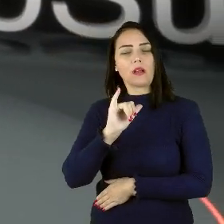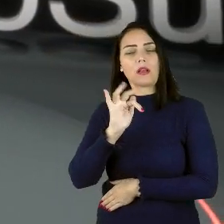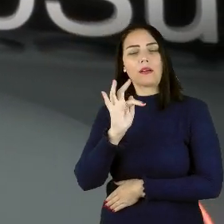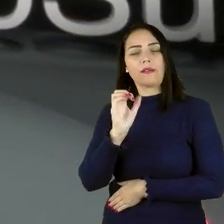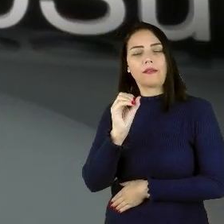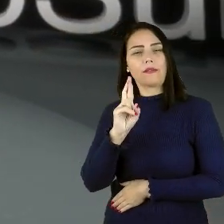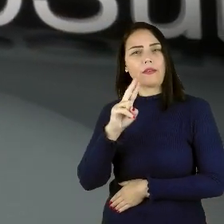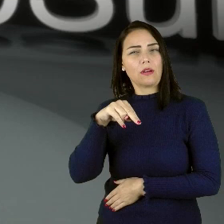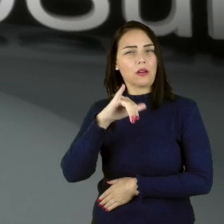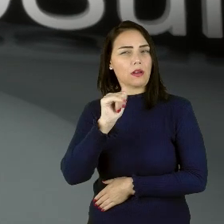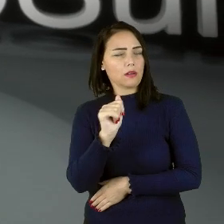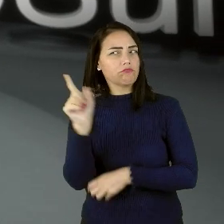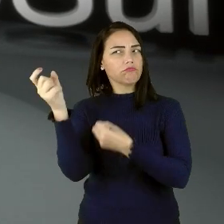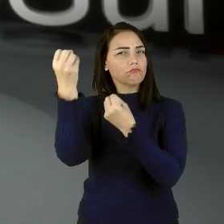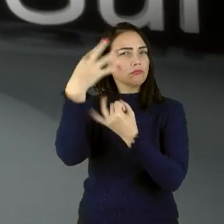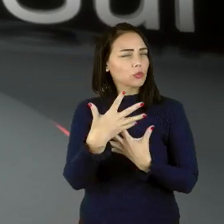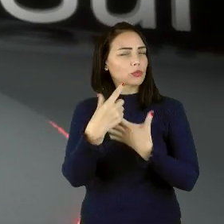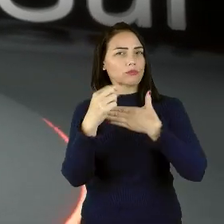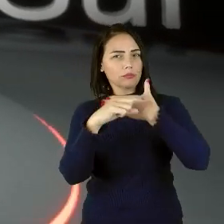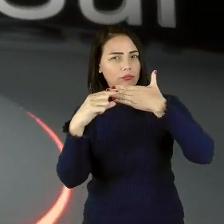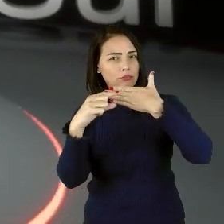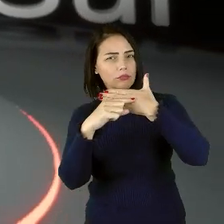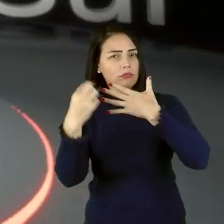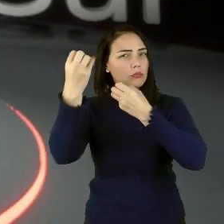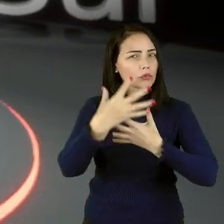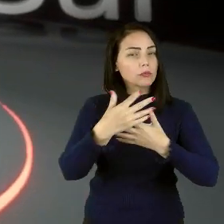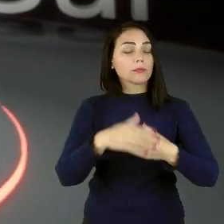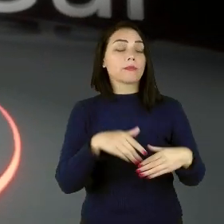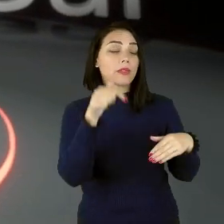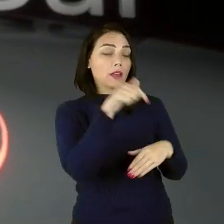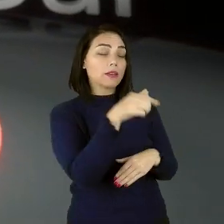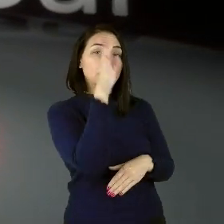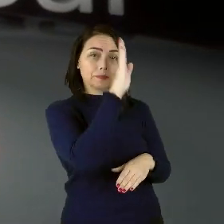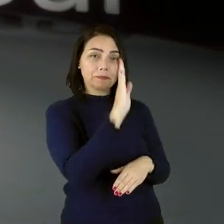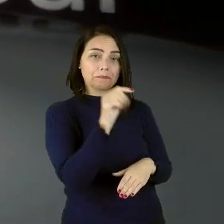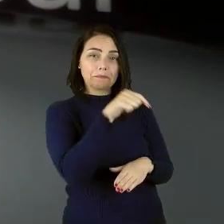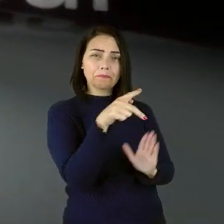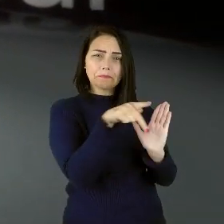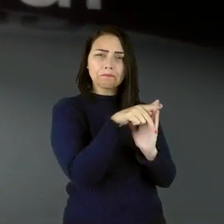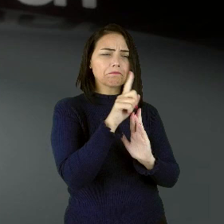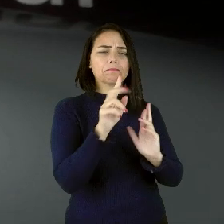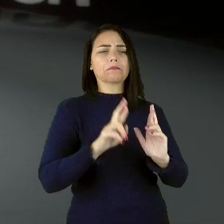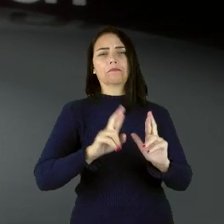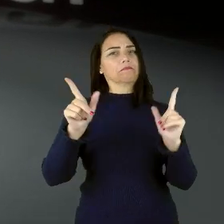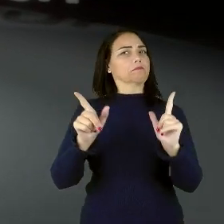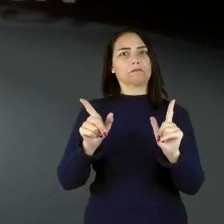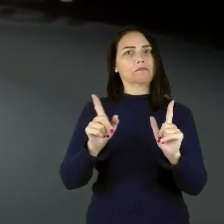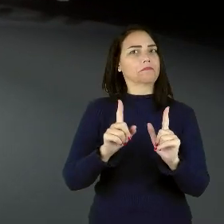desse tipo de intercâmbio ao longo de suas obras. O próprio Brasil é um país não é muito chegado ao diferente,